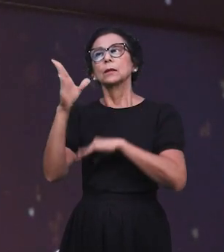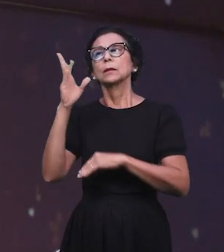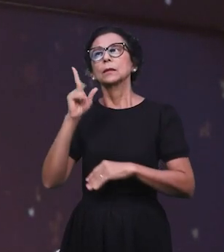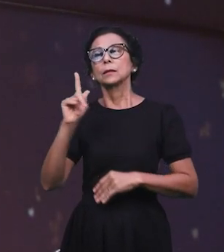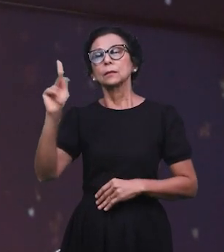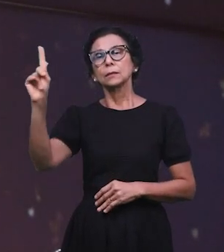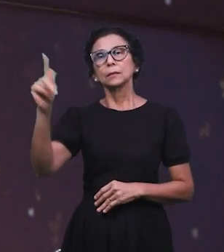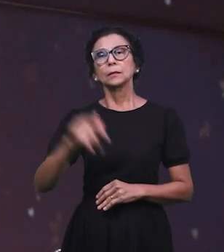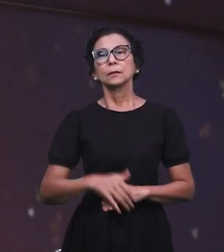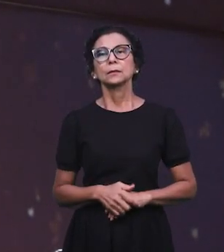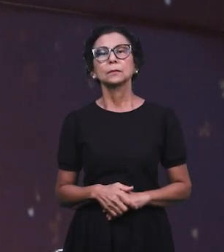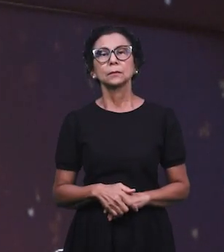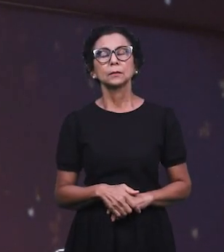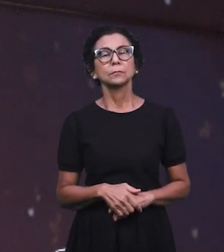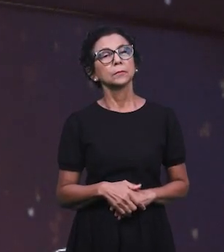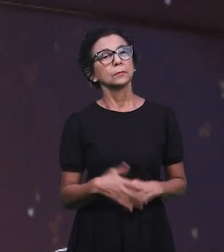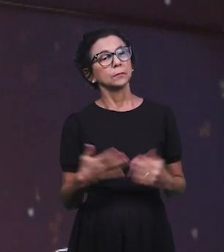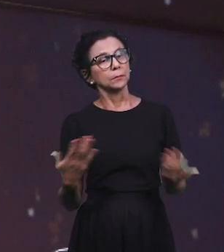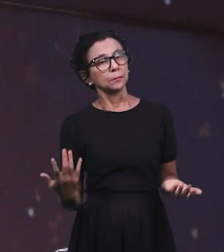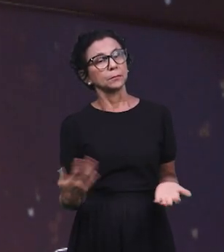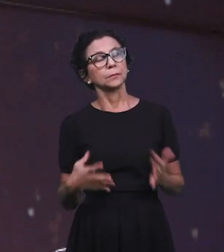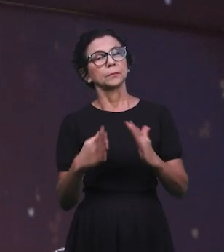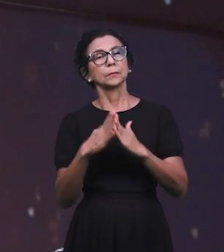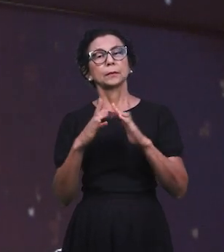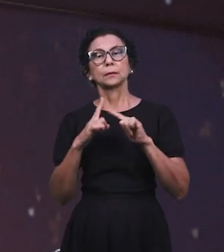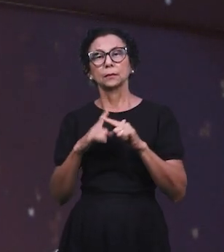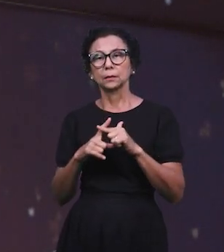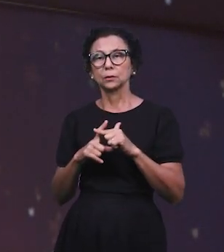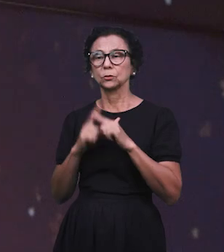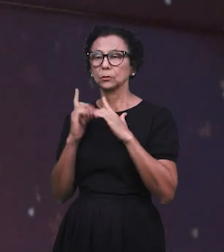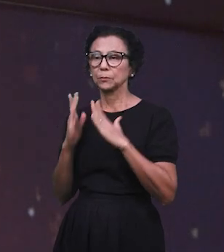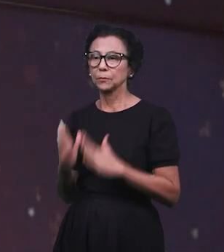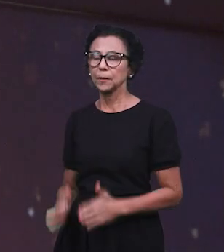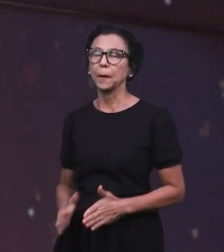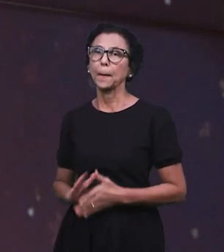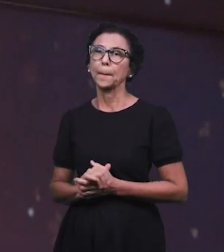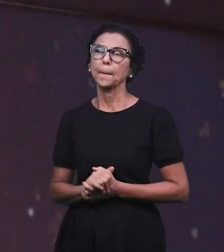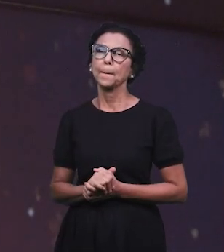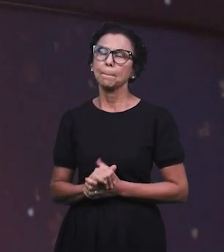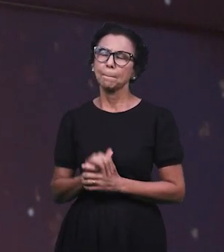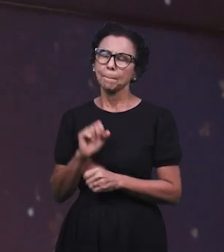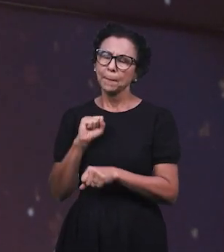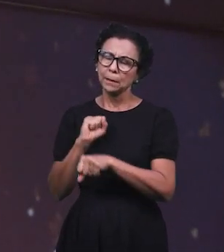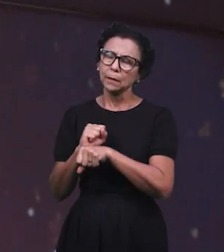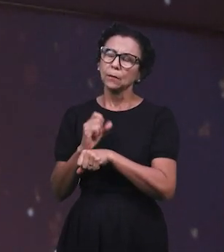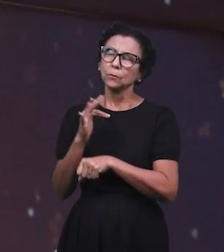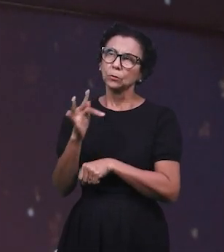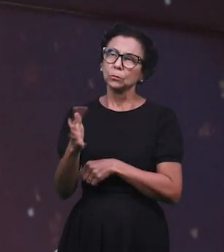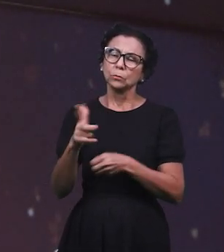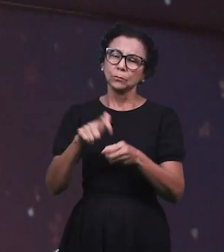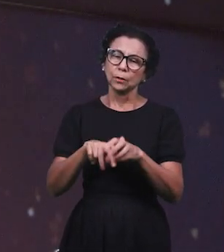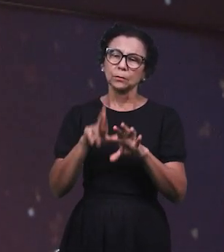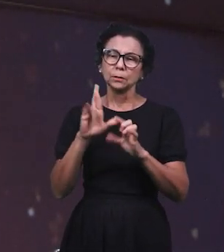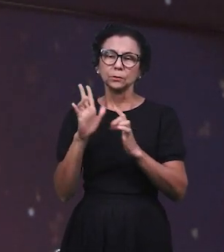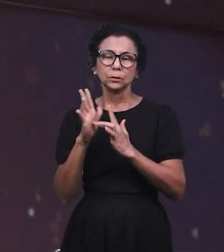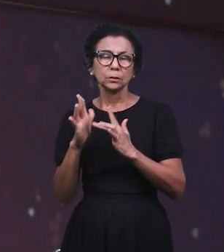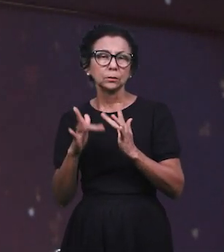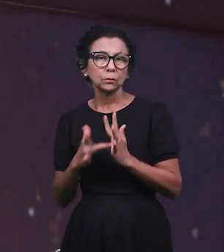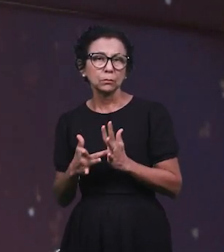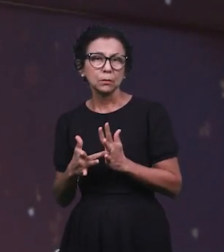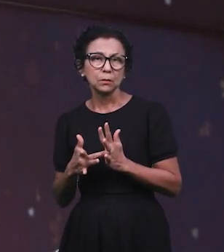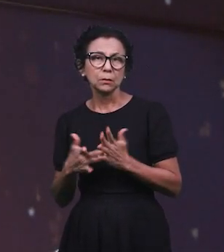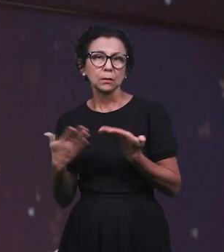glória. É a esperança que temos, né? Então a igreja caminha vivendo o que ela alcançou, o que